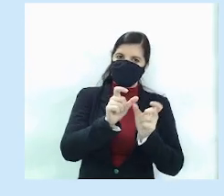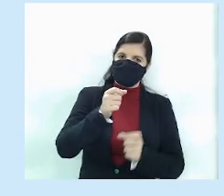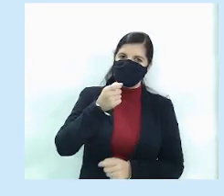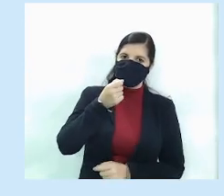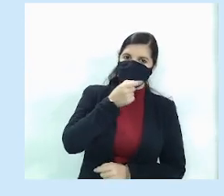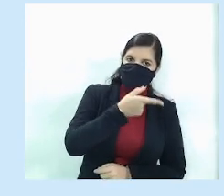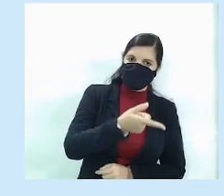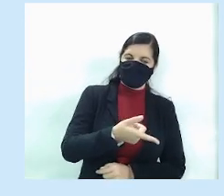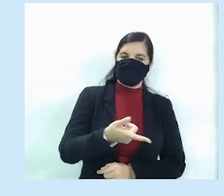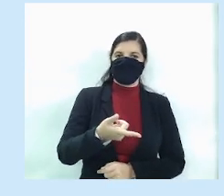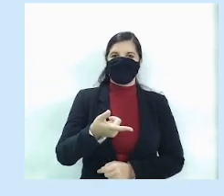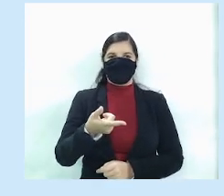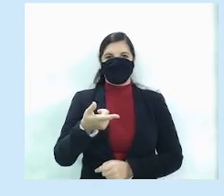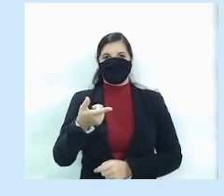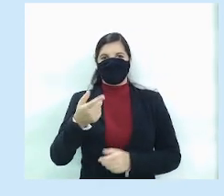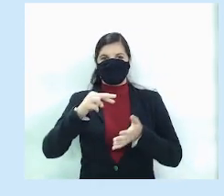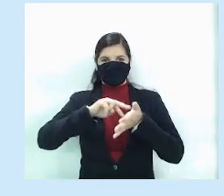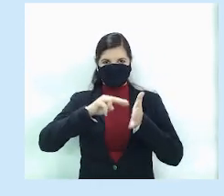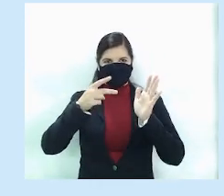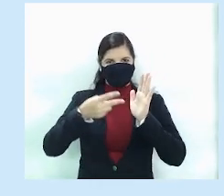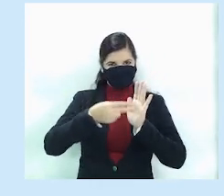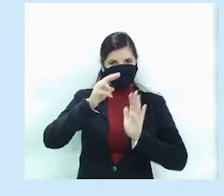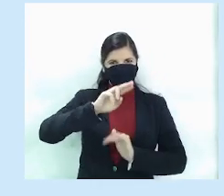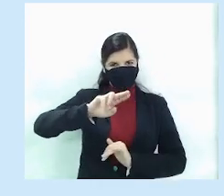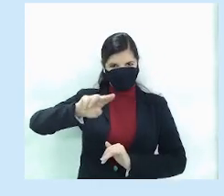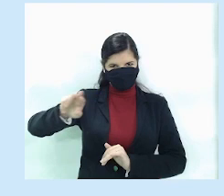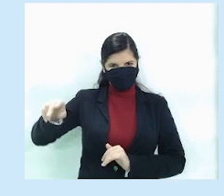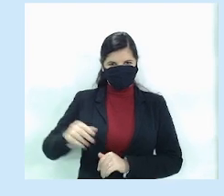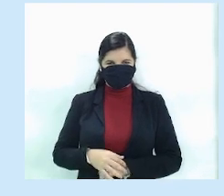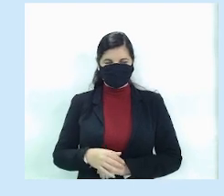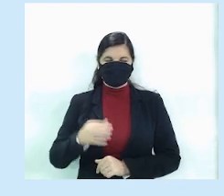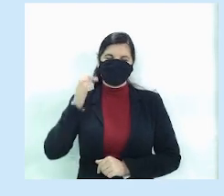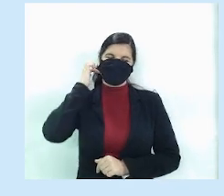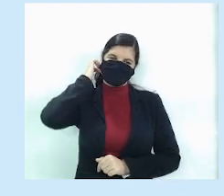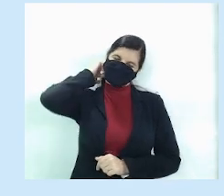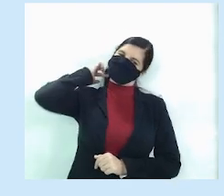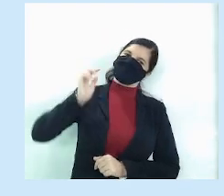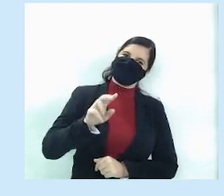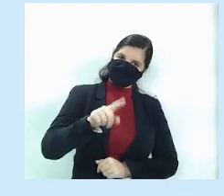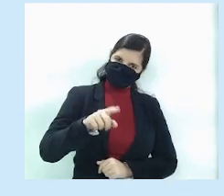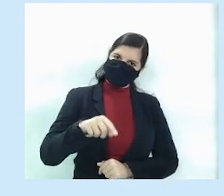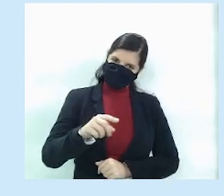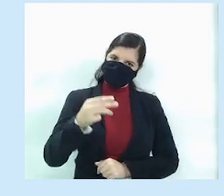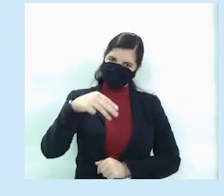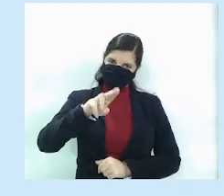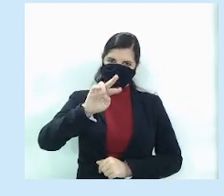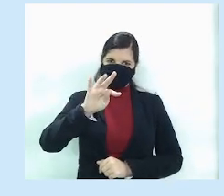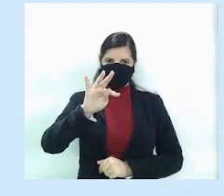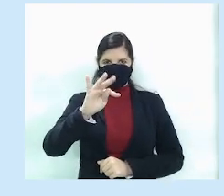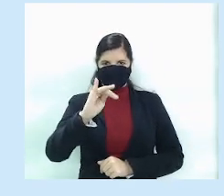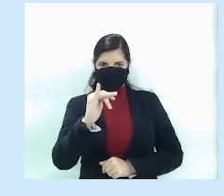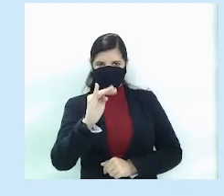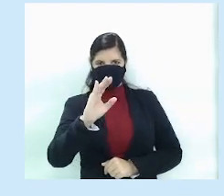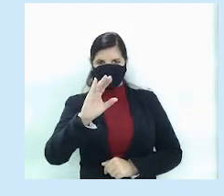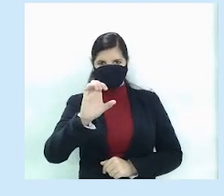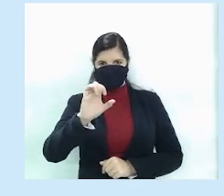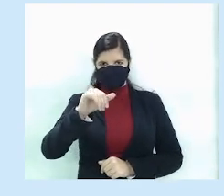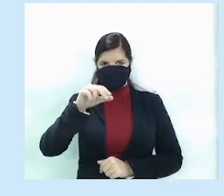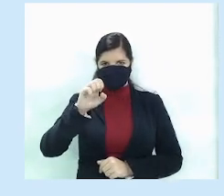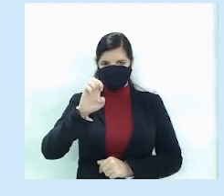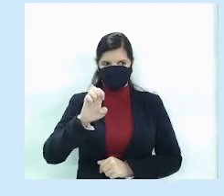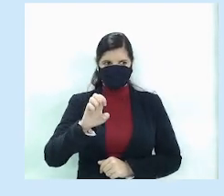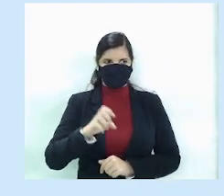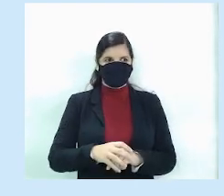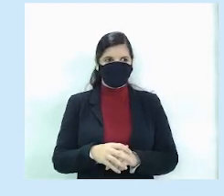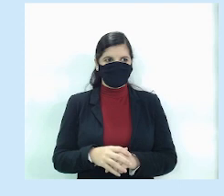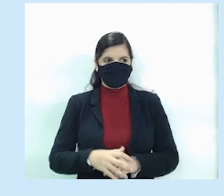ali presente, que traz mais de um sentido. Então isso é a multissemiose, certo? Outro termo aqui também